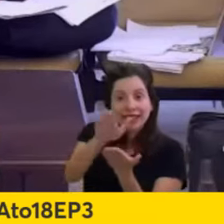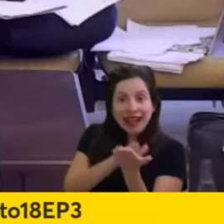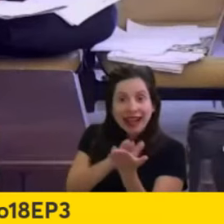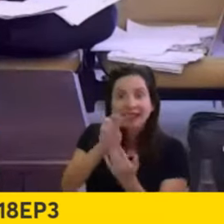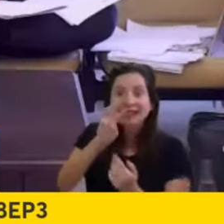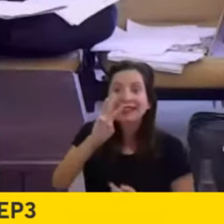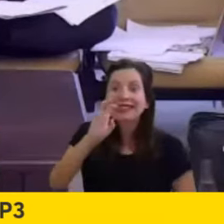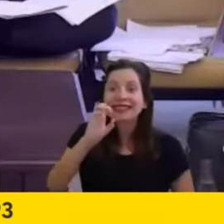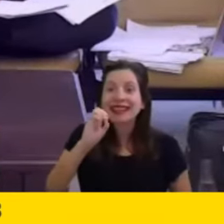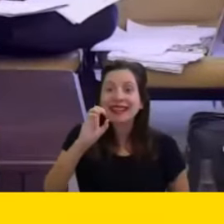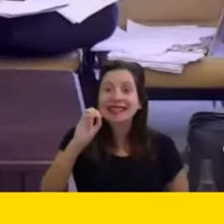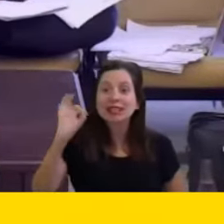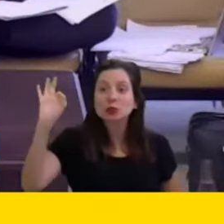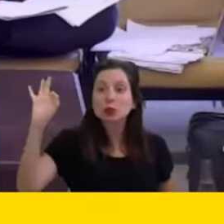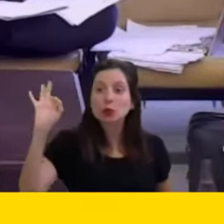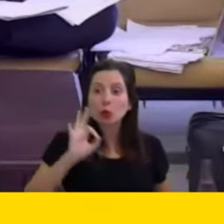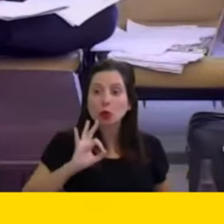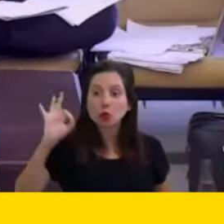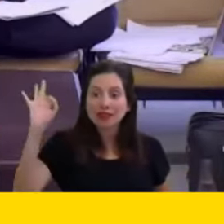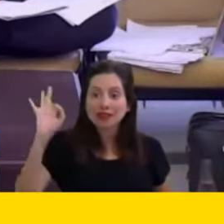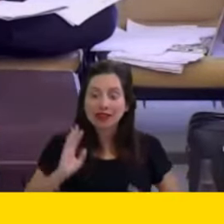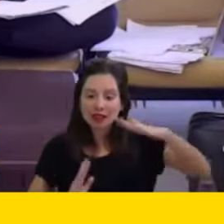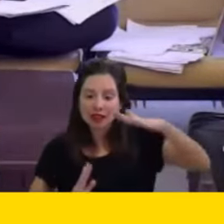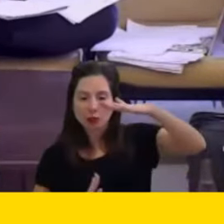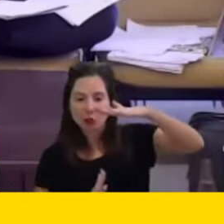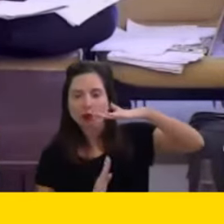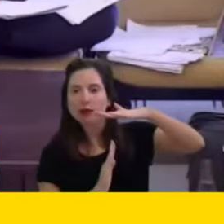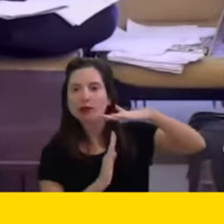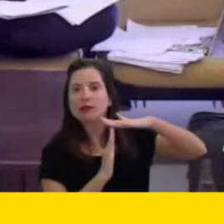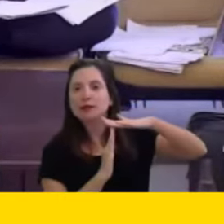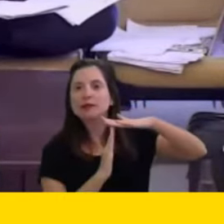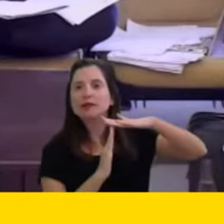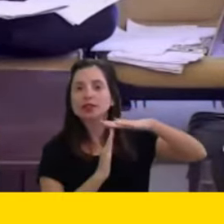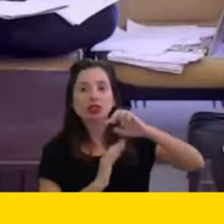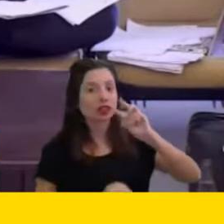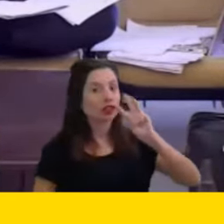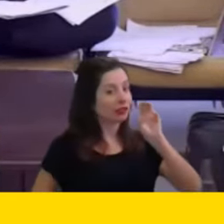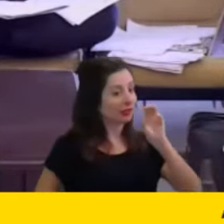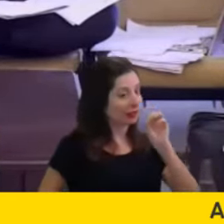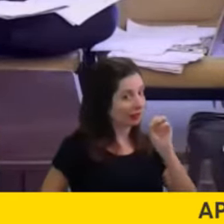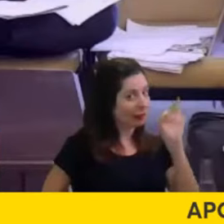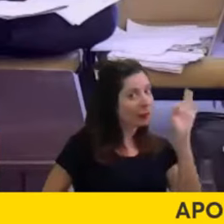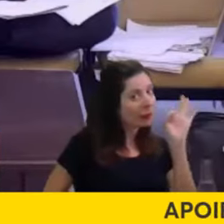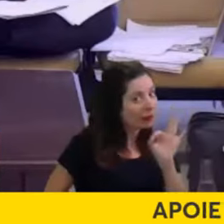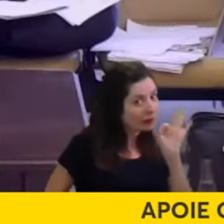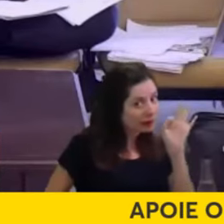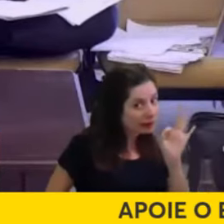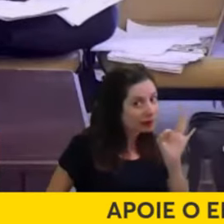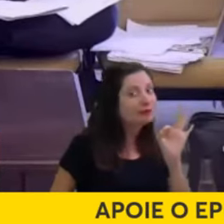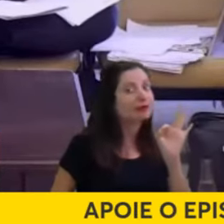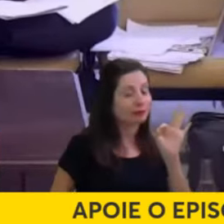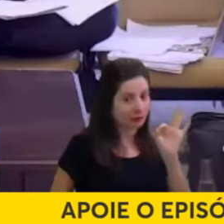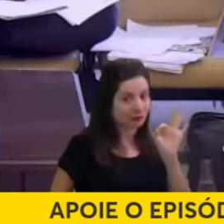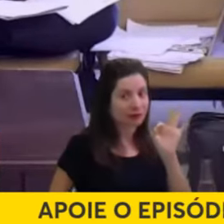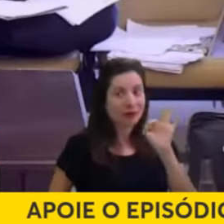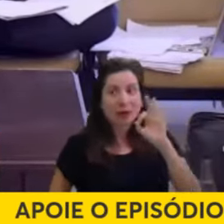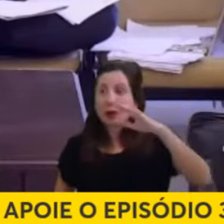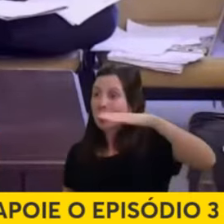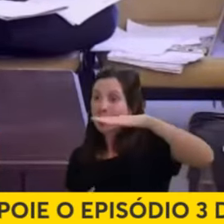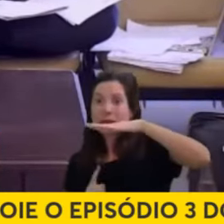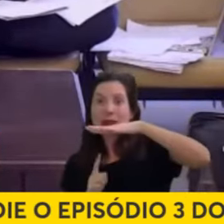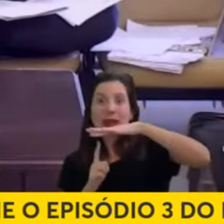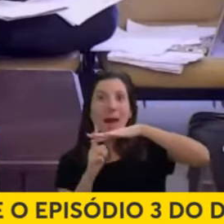300% do que do limite que seria permitido de 30% do candidato mediano extrapolou em 10